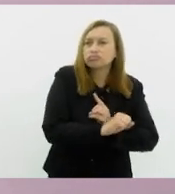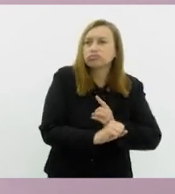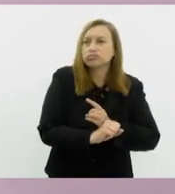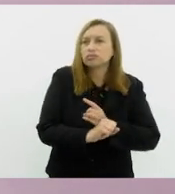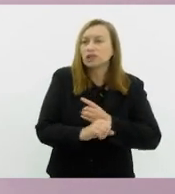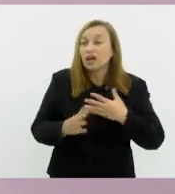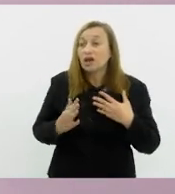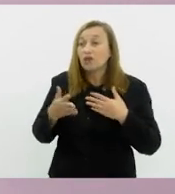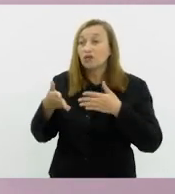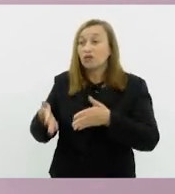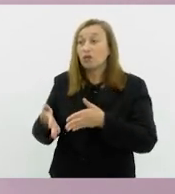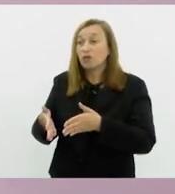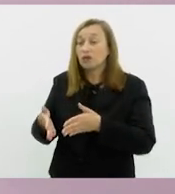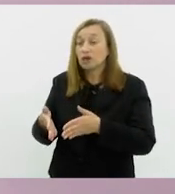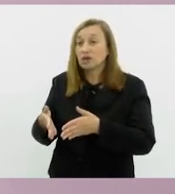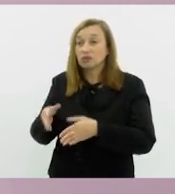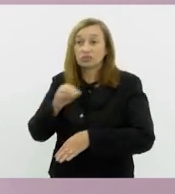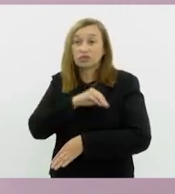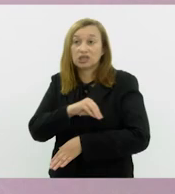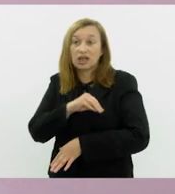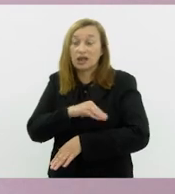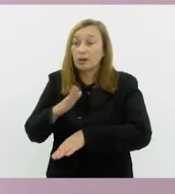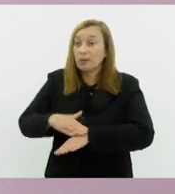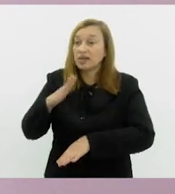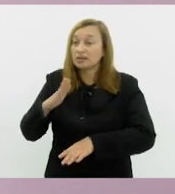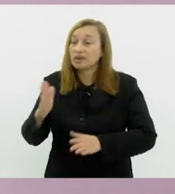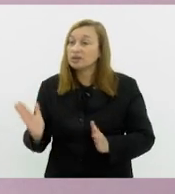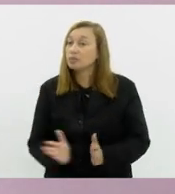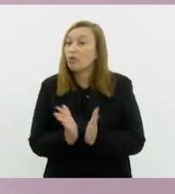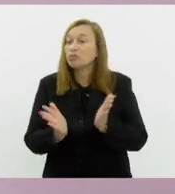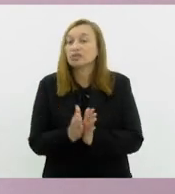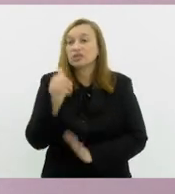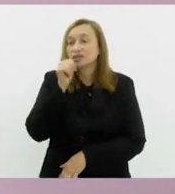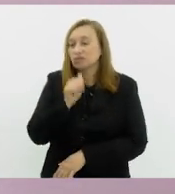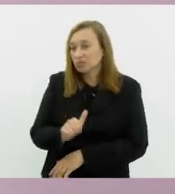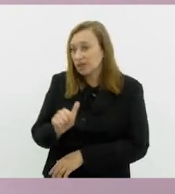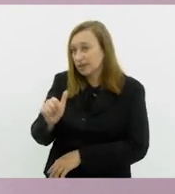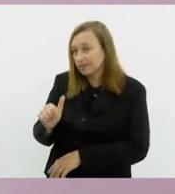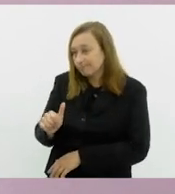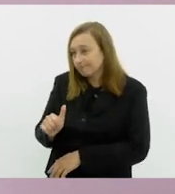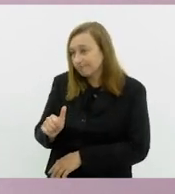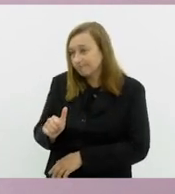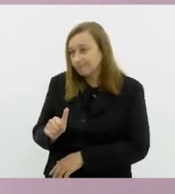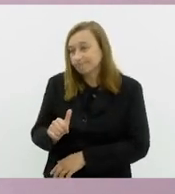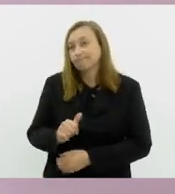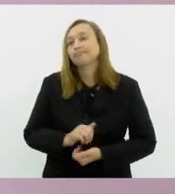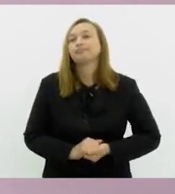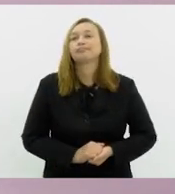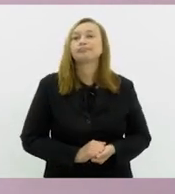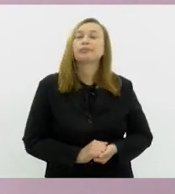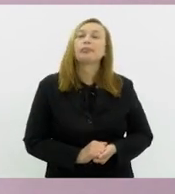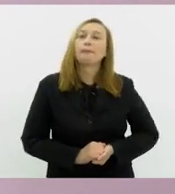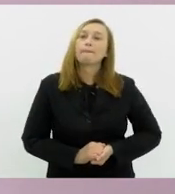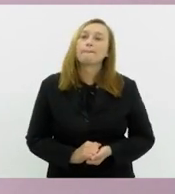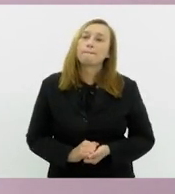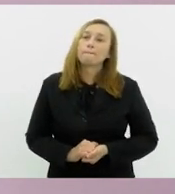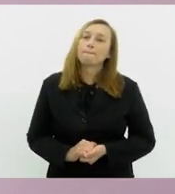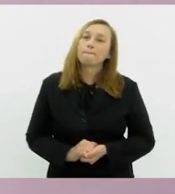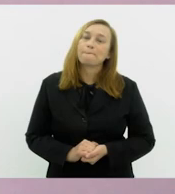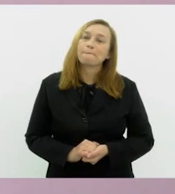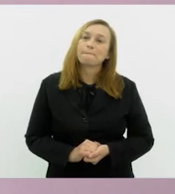renda deixa cada vez mais empobrecidas essas mulheres, cada vez mais empobrecidas essas mulheres